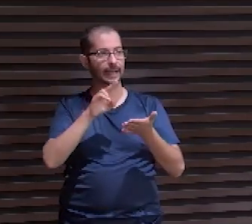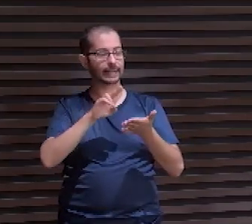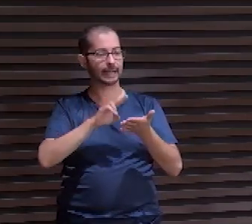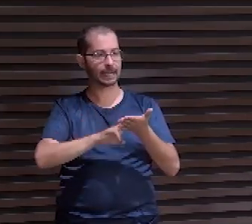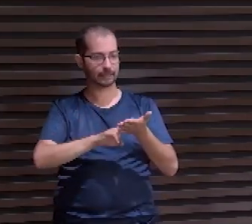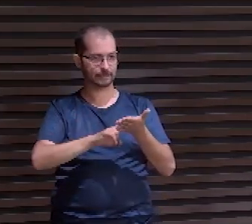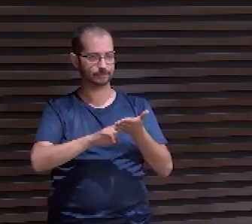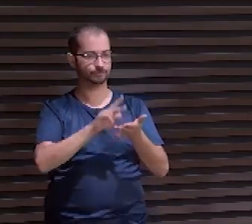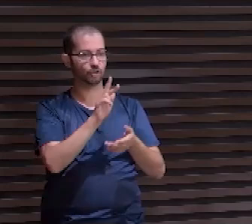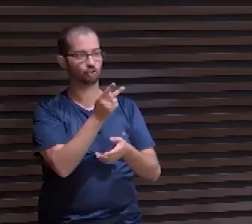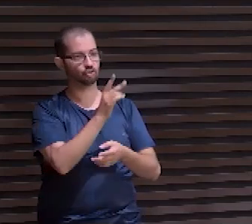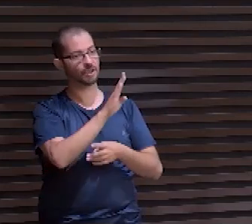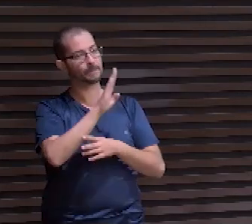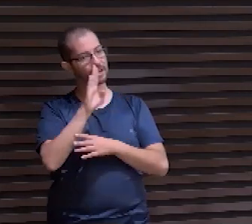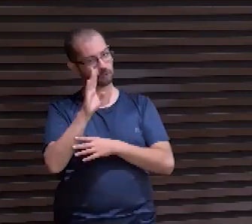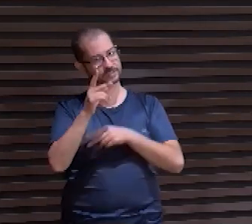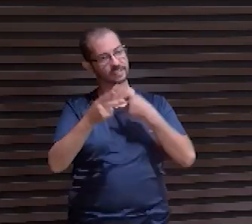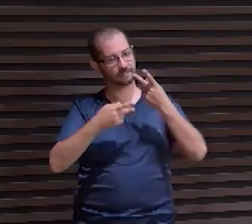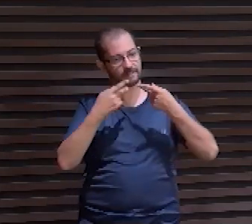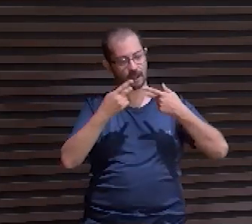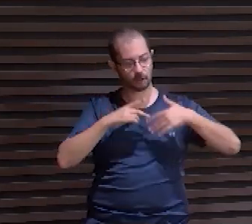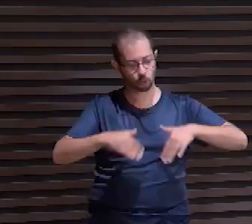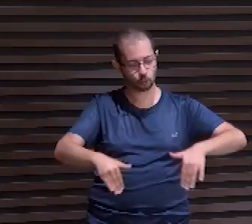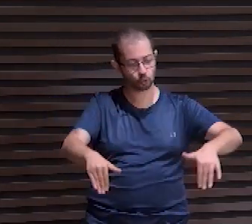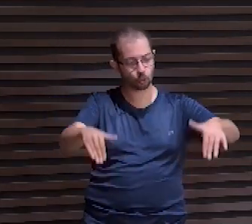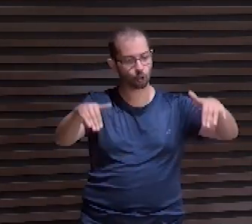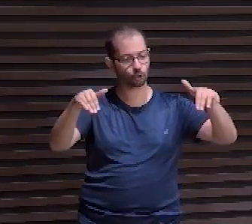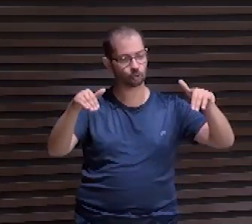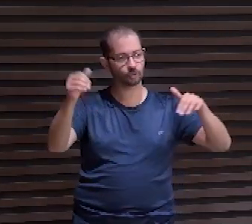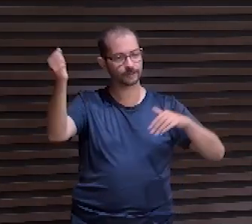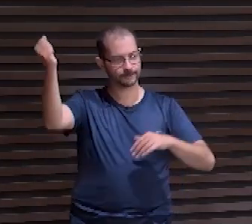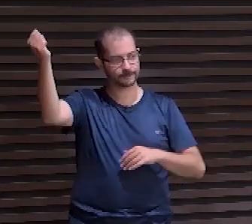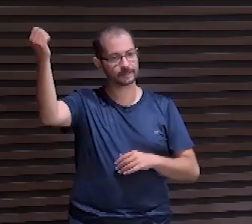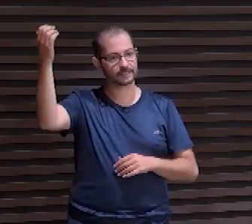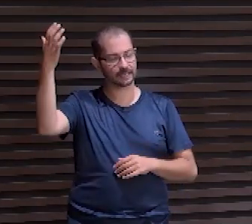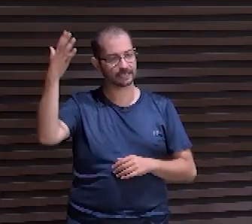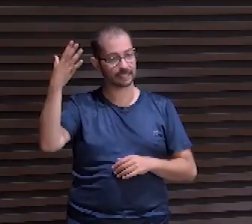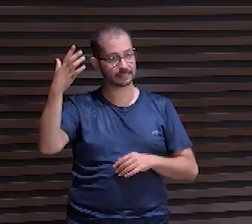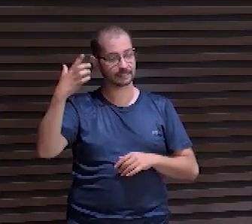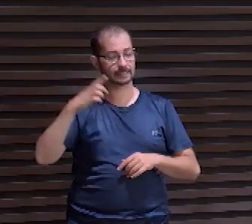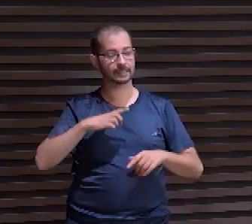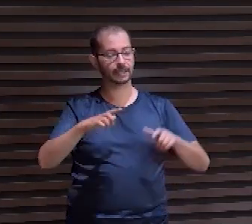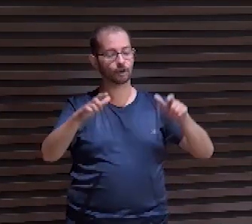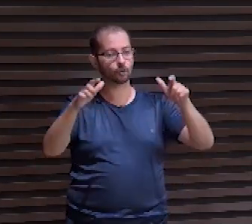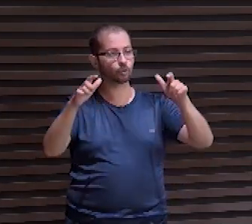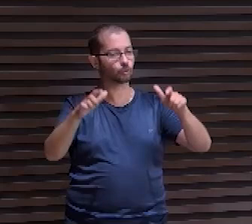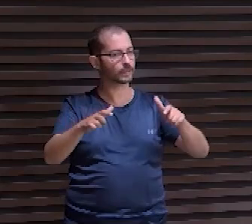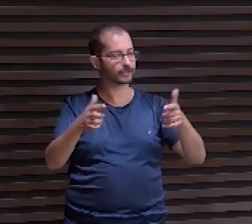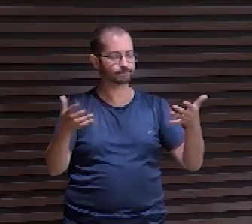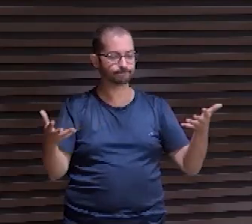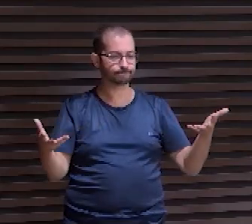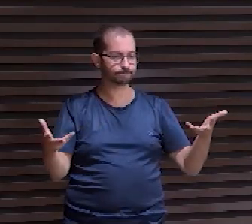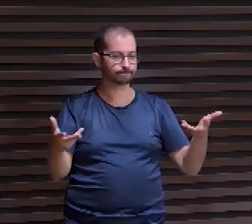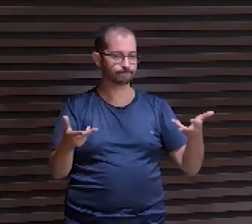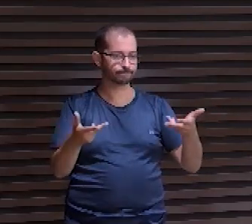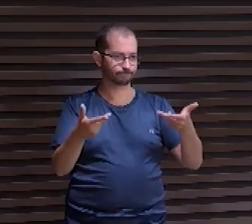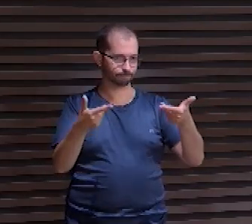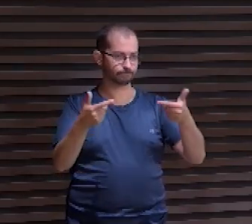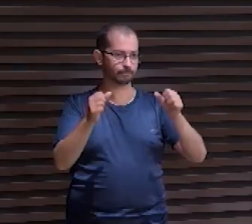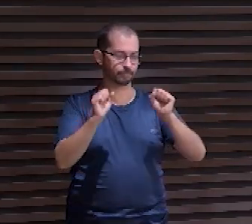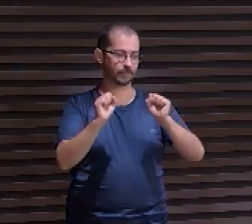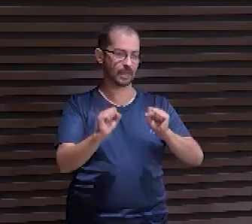da graça, um lugar de eficácia. Vamos ler aqui o